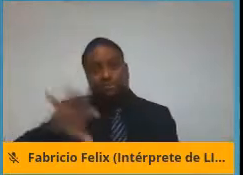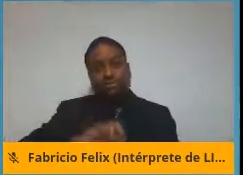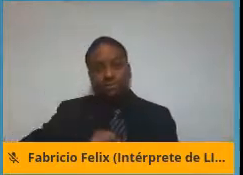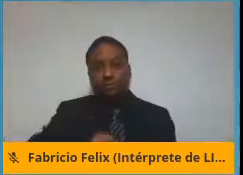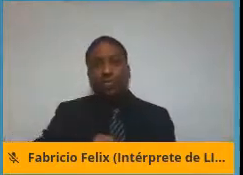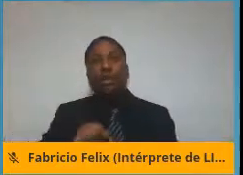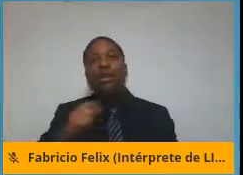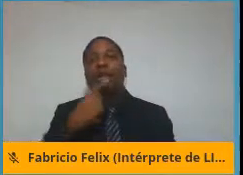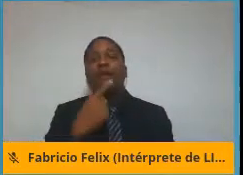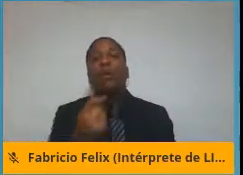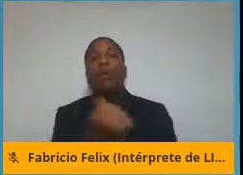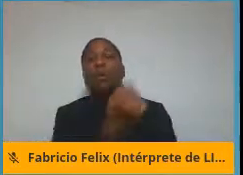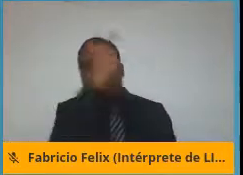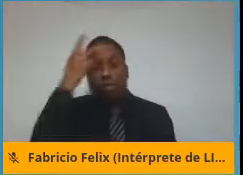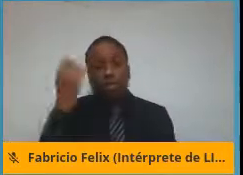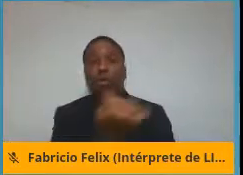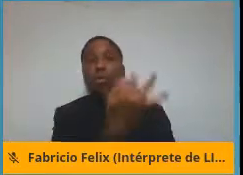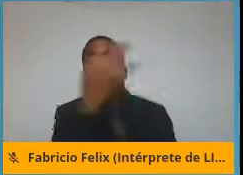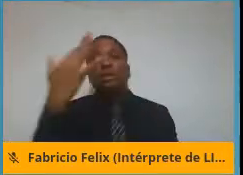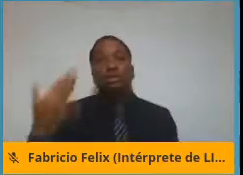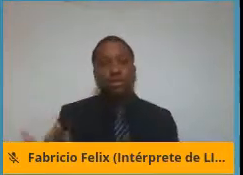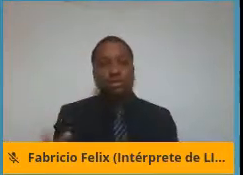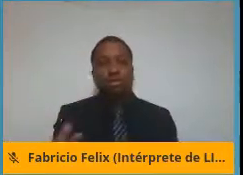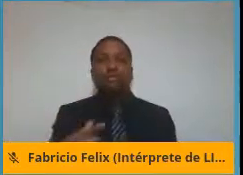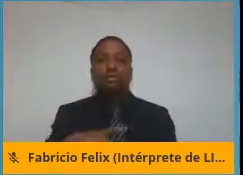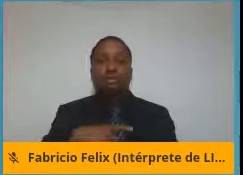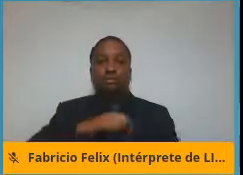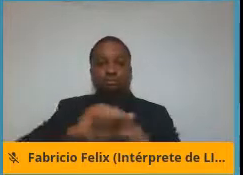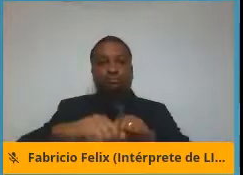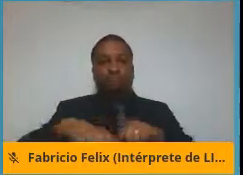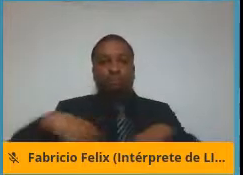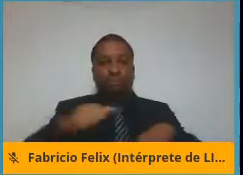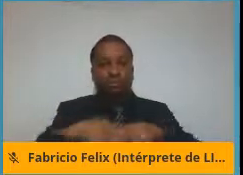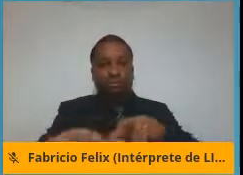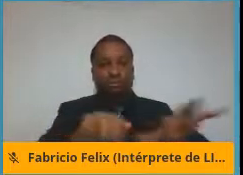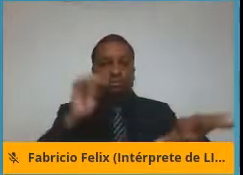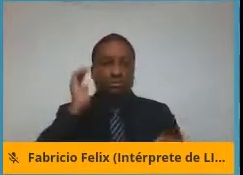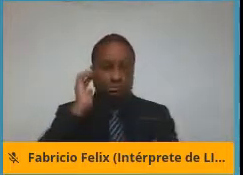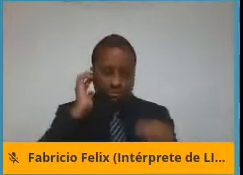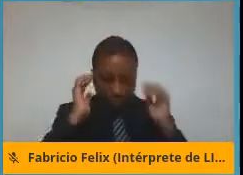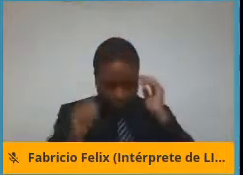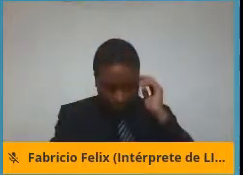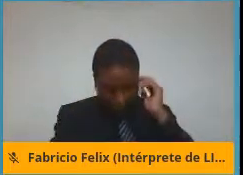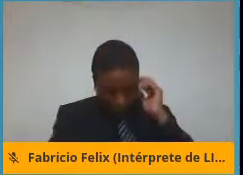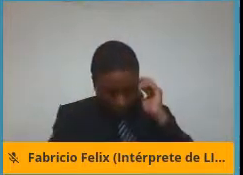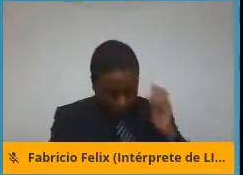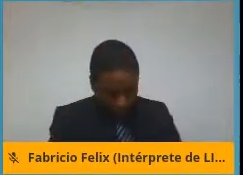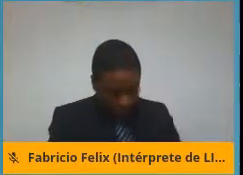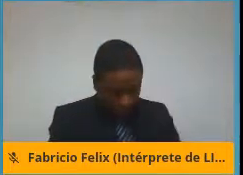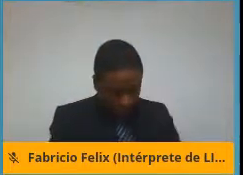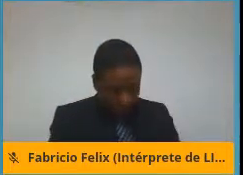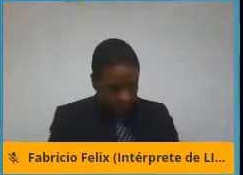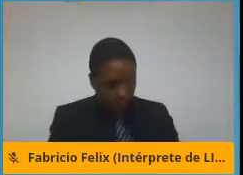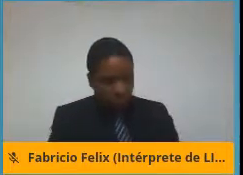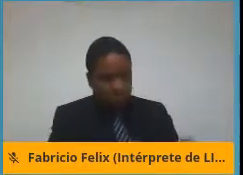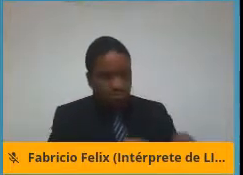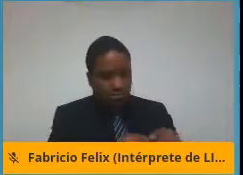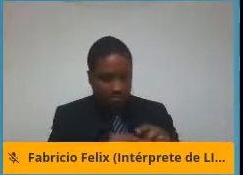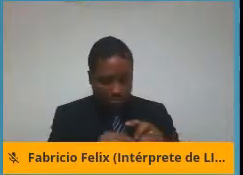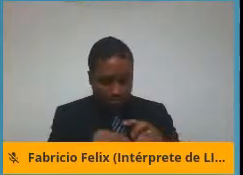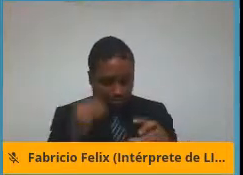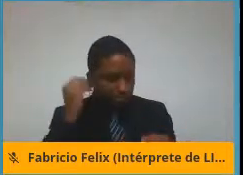pessoas estão sendo infectadas, dada aquela velocidade, né? Então, se você tem uma velocidade alta, você tem um alto risco